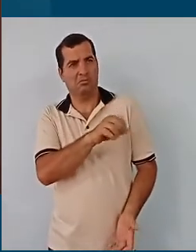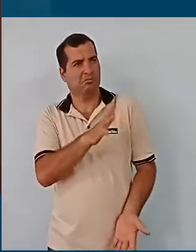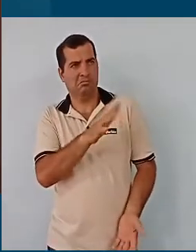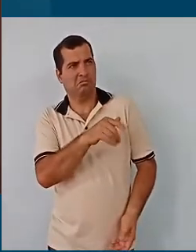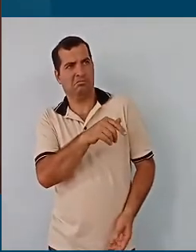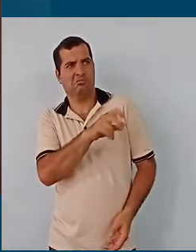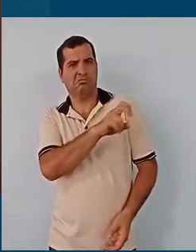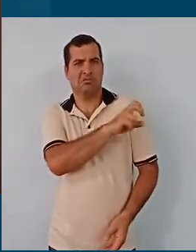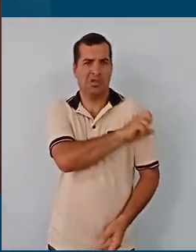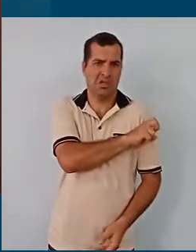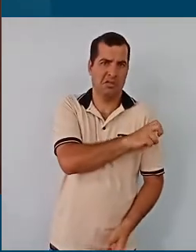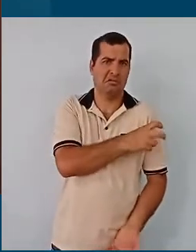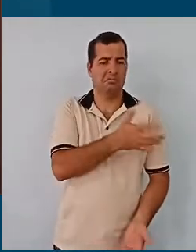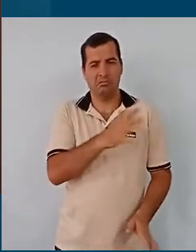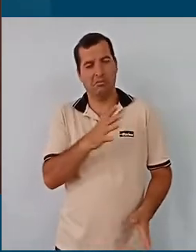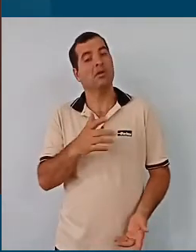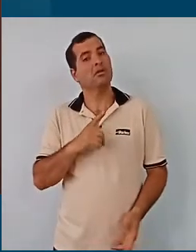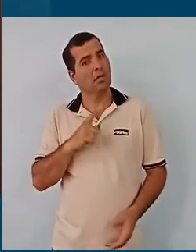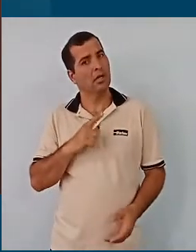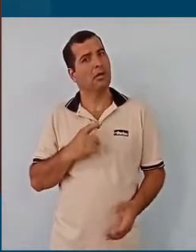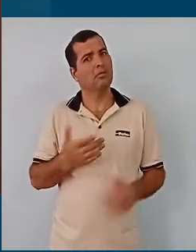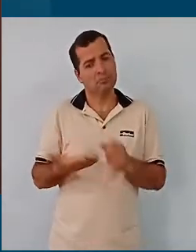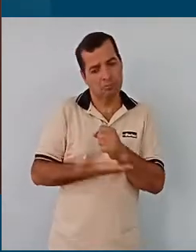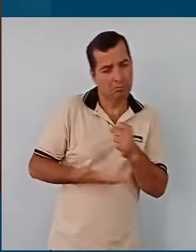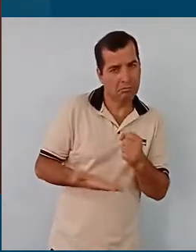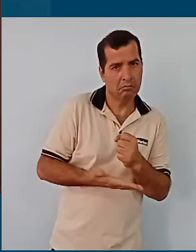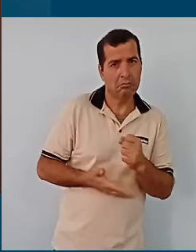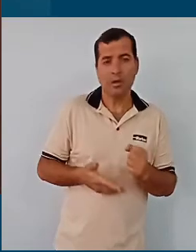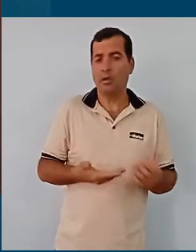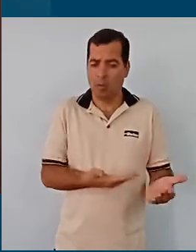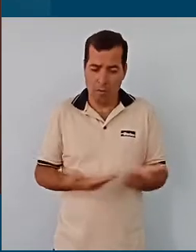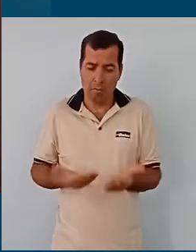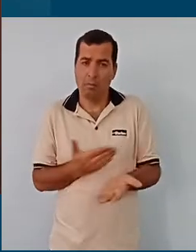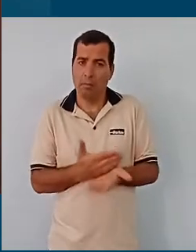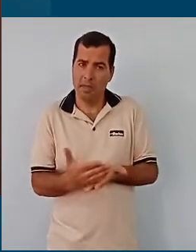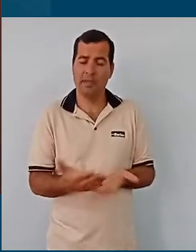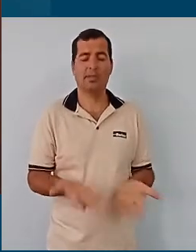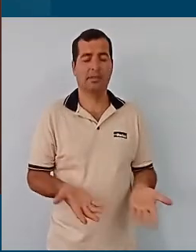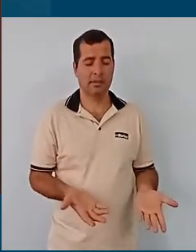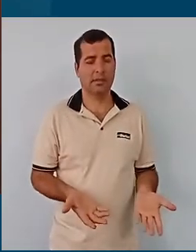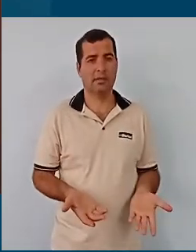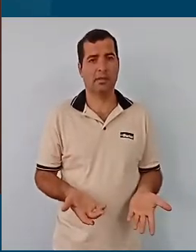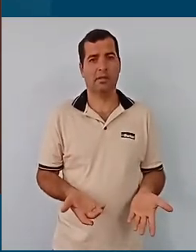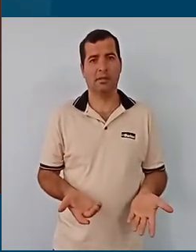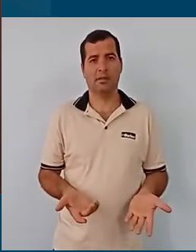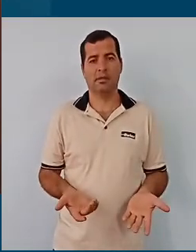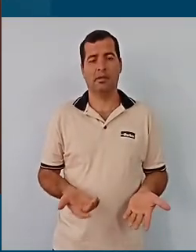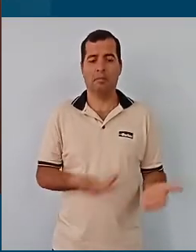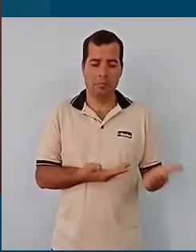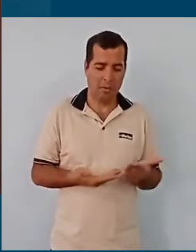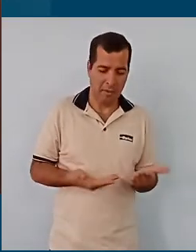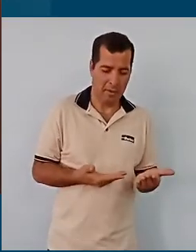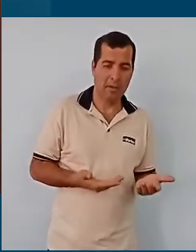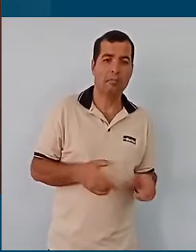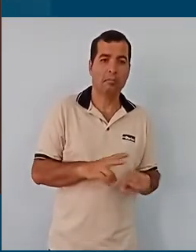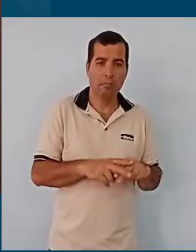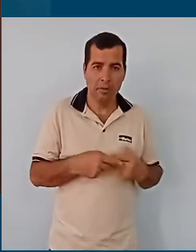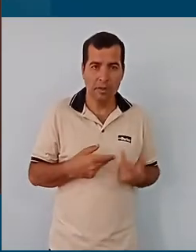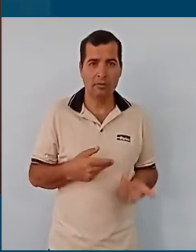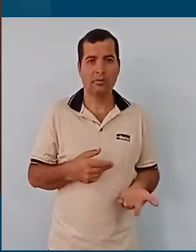a base do processo está aí. Então, desde bebê, né? Por isso que a creche não está mais